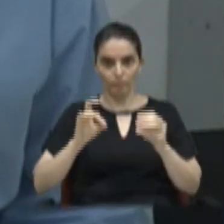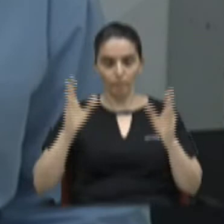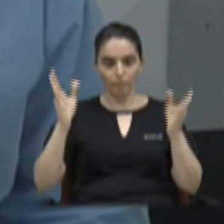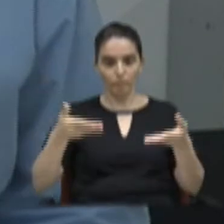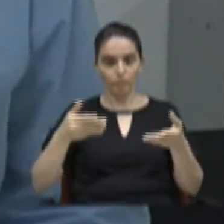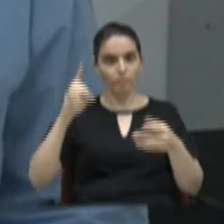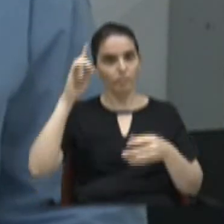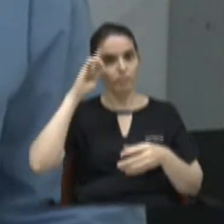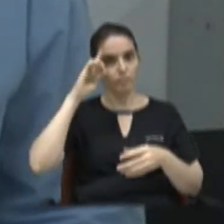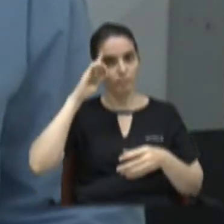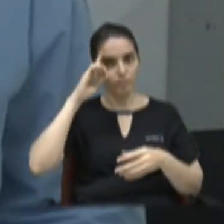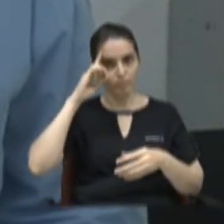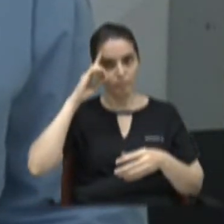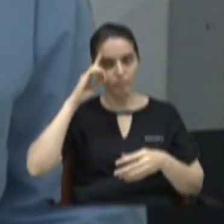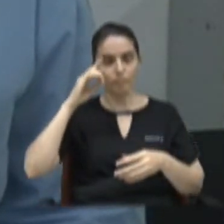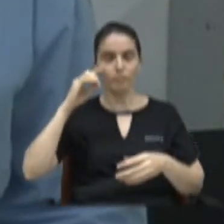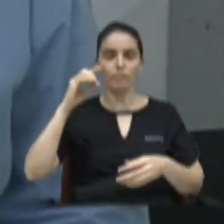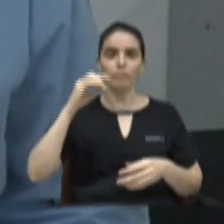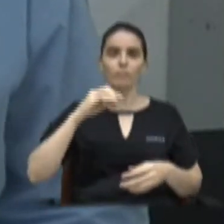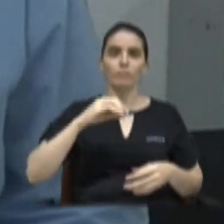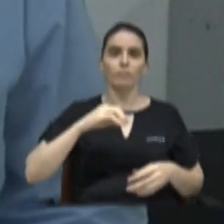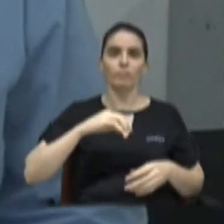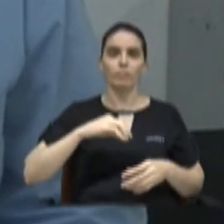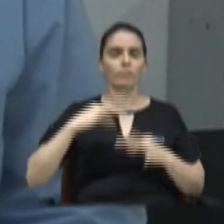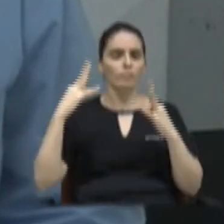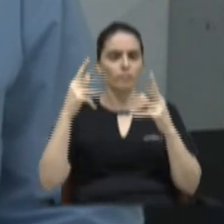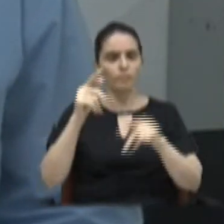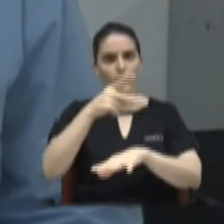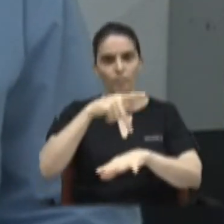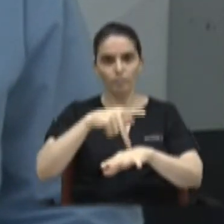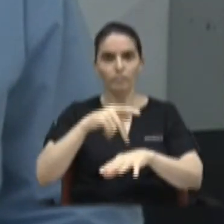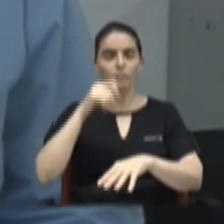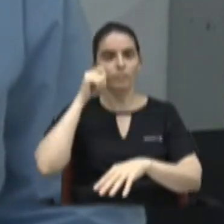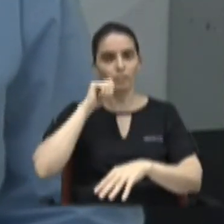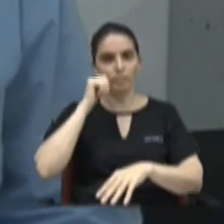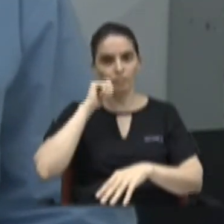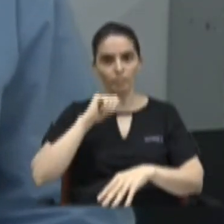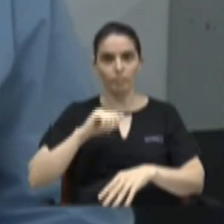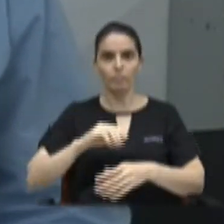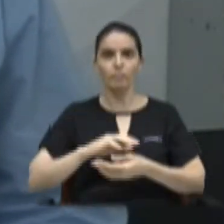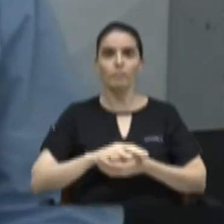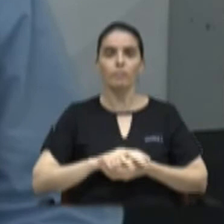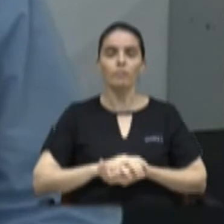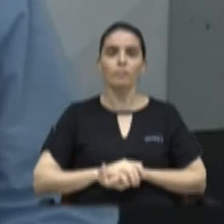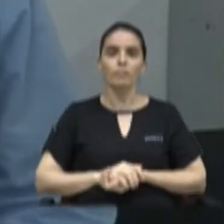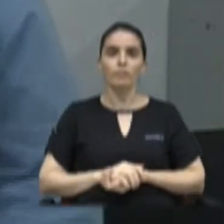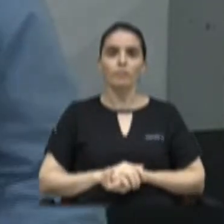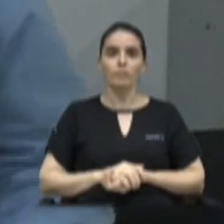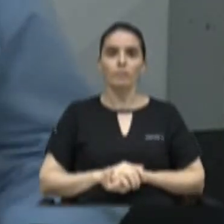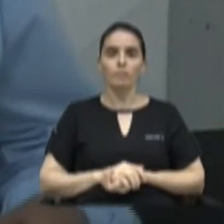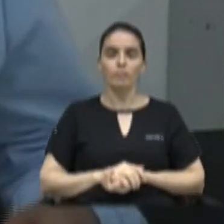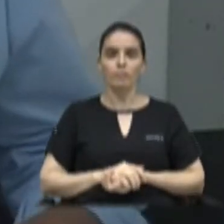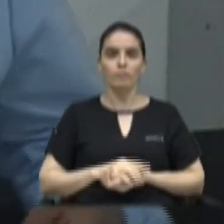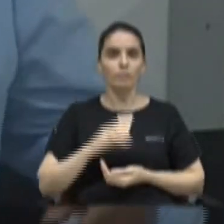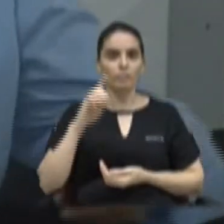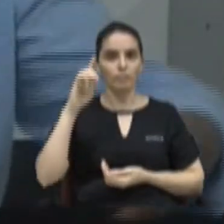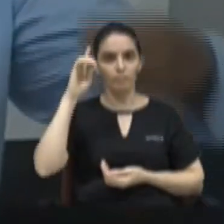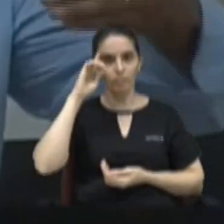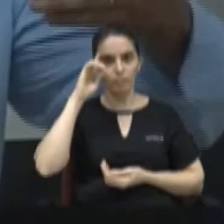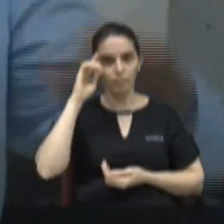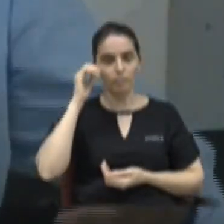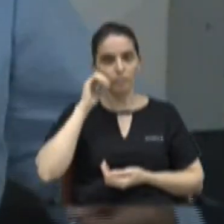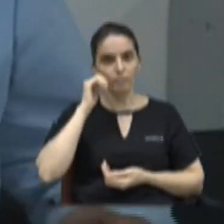Mundial Internacional das Mulheres. Mas eu já falei para minha esposa, já falei para todas as vereadoras, o Dia das Mulheres tinha que